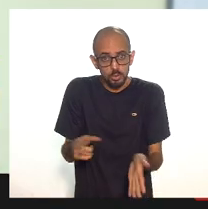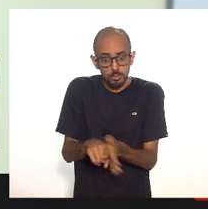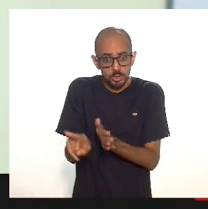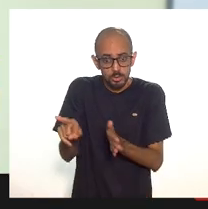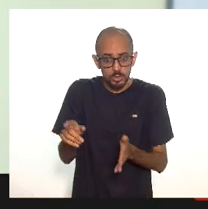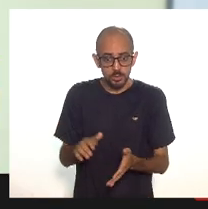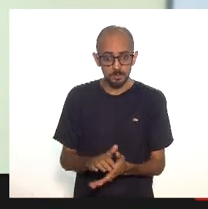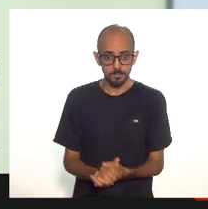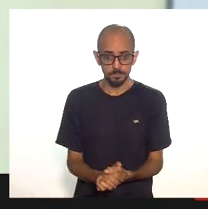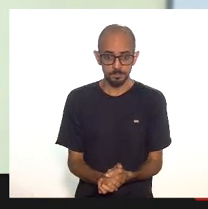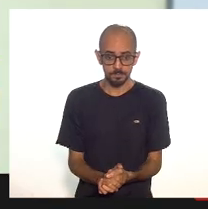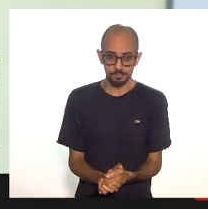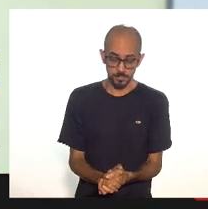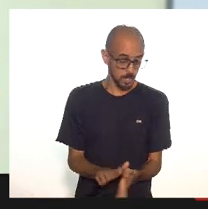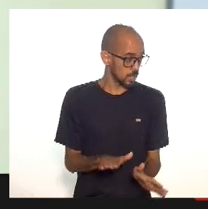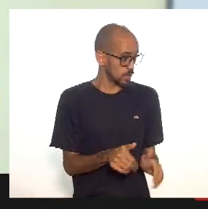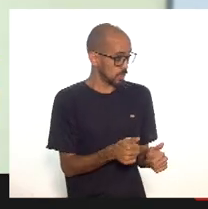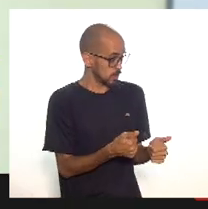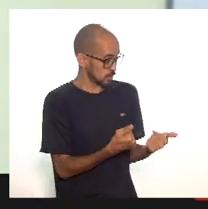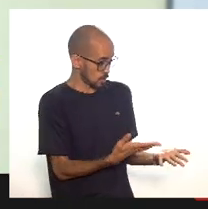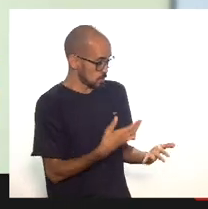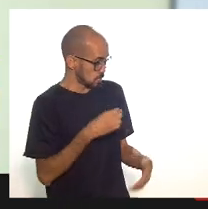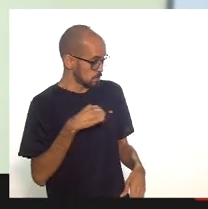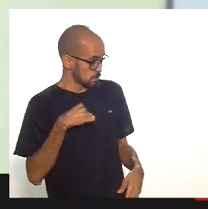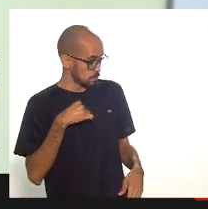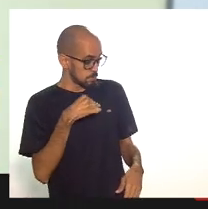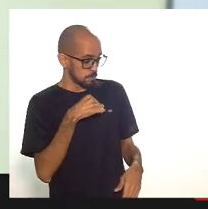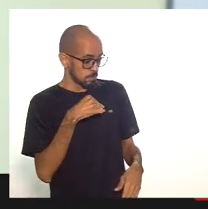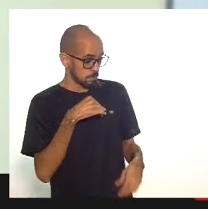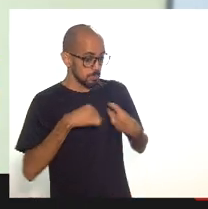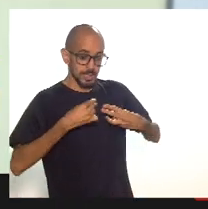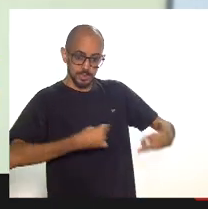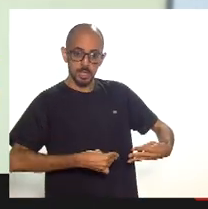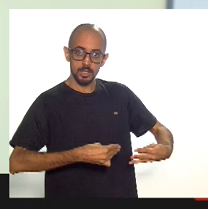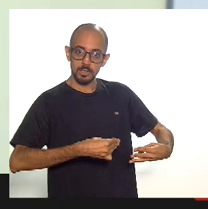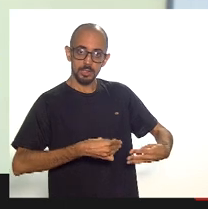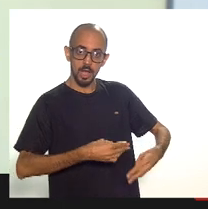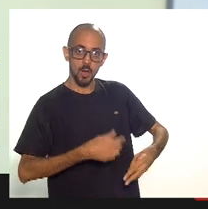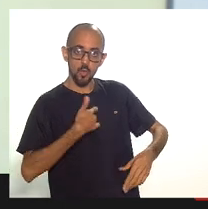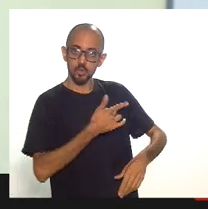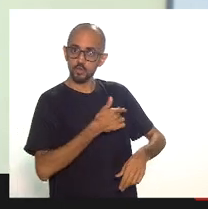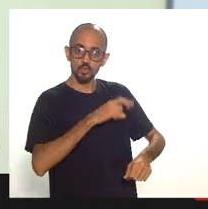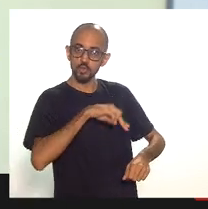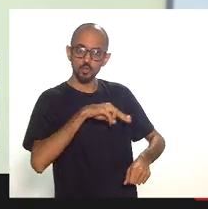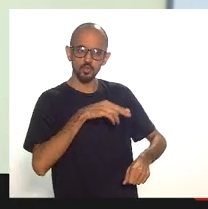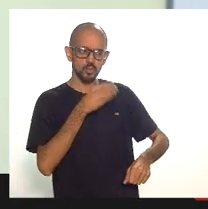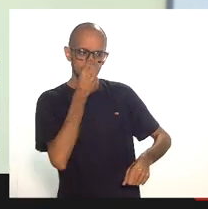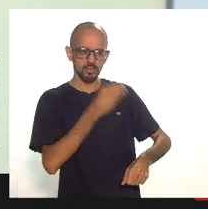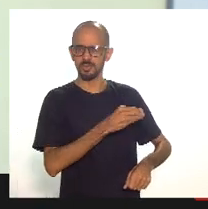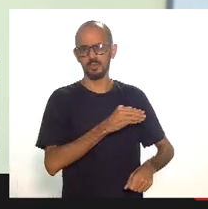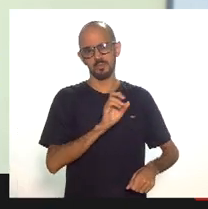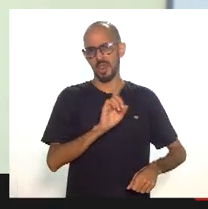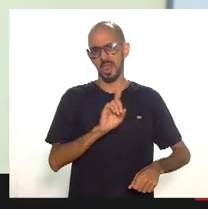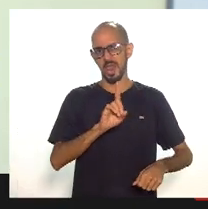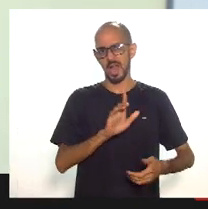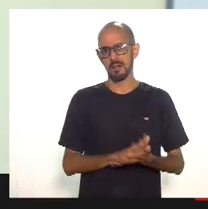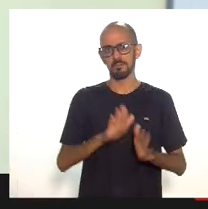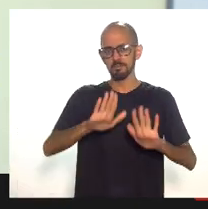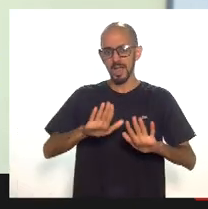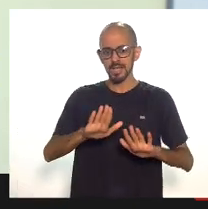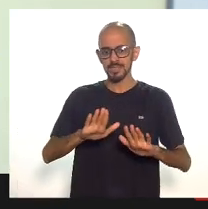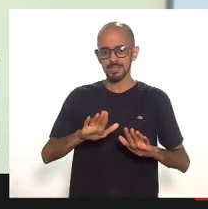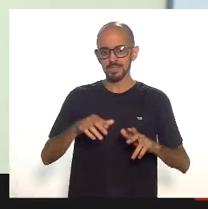Vereador, o Ministério da Saúde nunca deixou de estar sensibilizado. Mas sensibilizado, infelizmente, é igual a